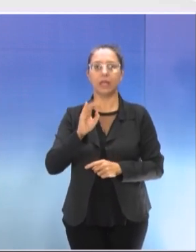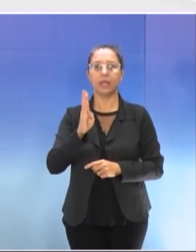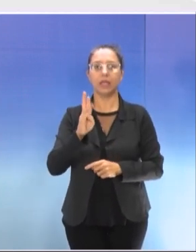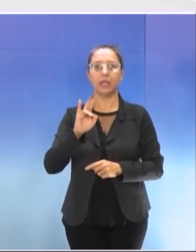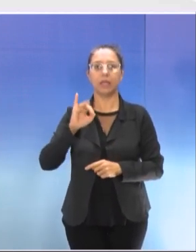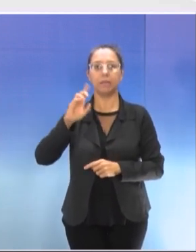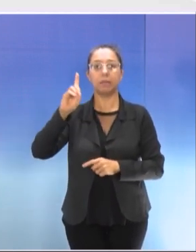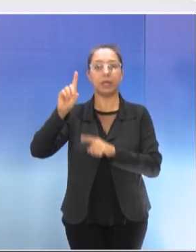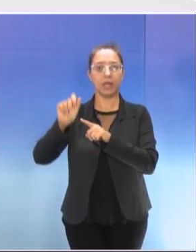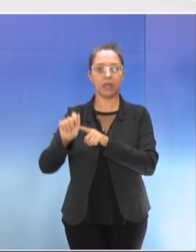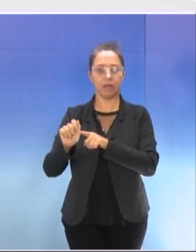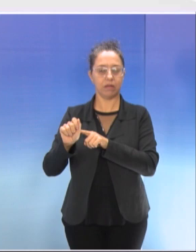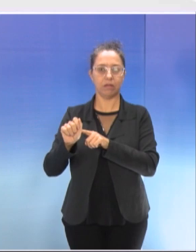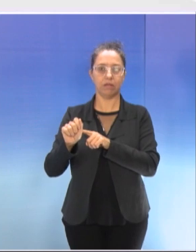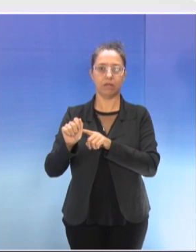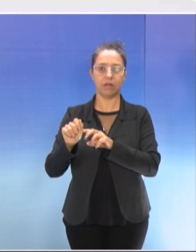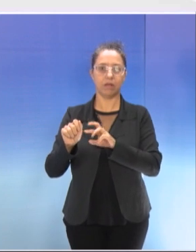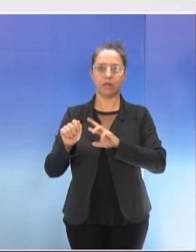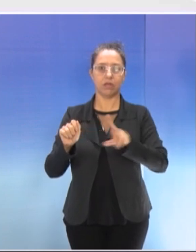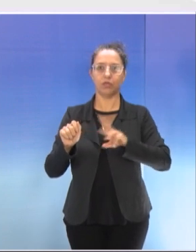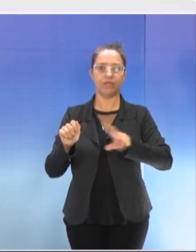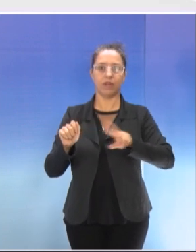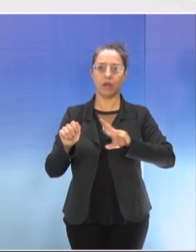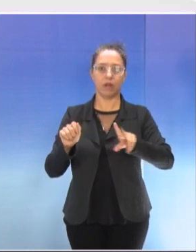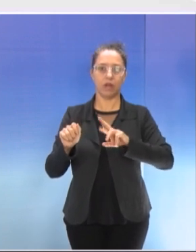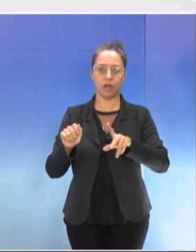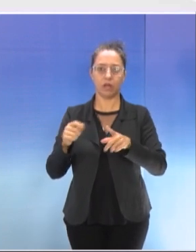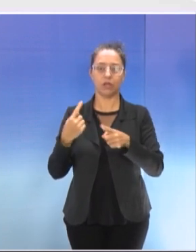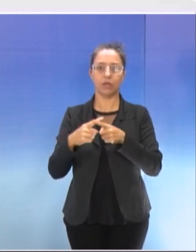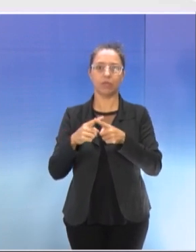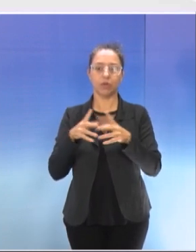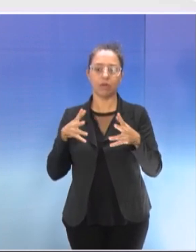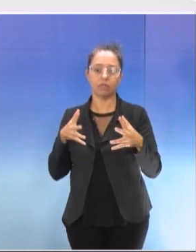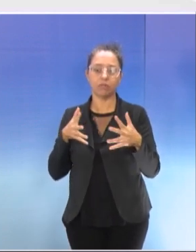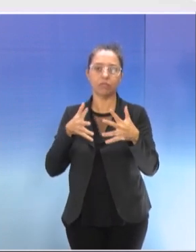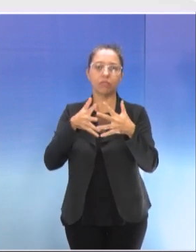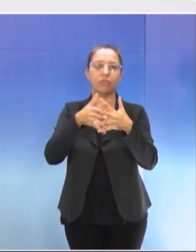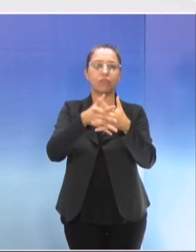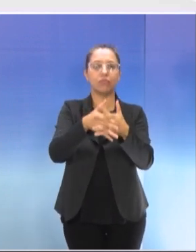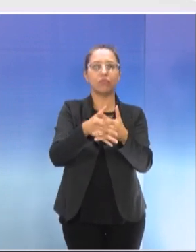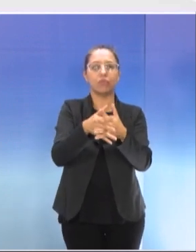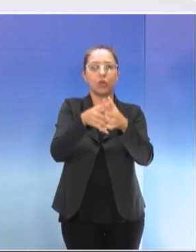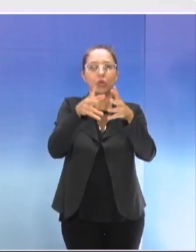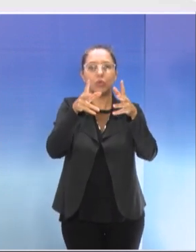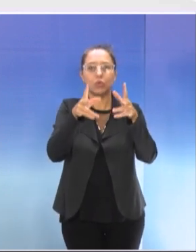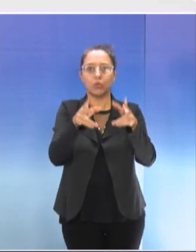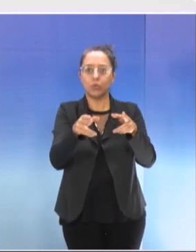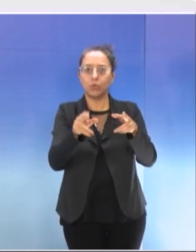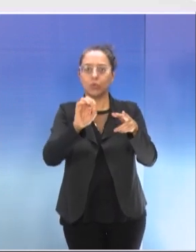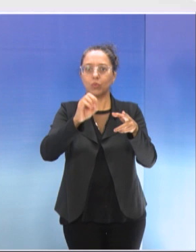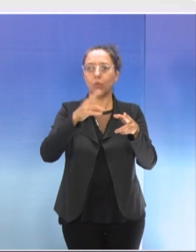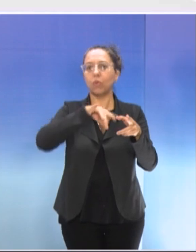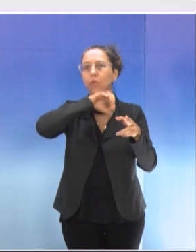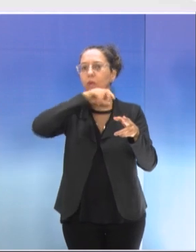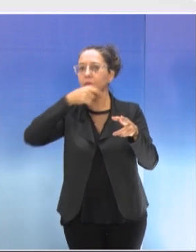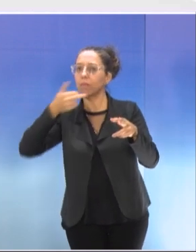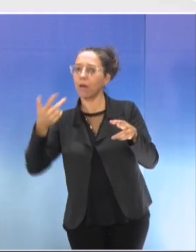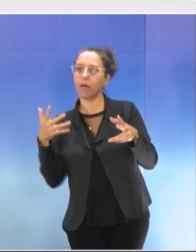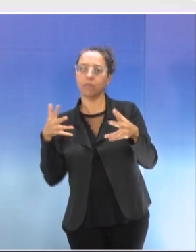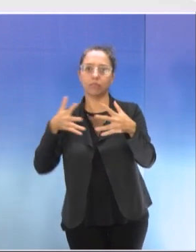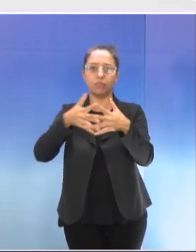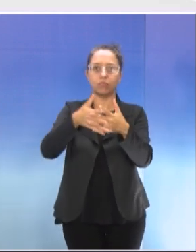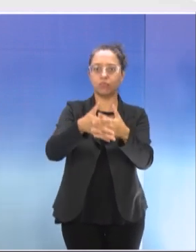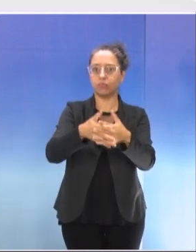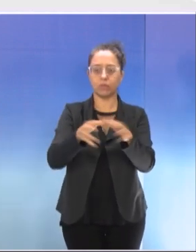pode, porque híbrida é um cruzamento genético entre duas espécies vegetais ou animais distintos. Não houve